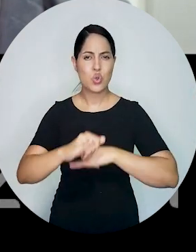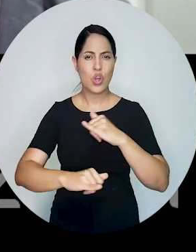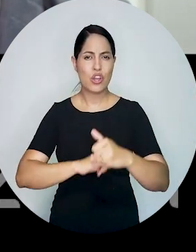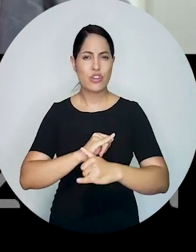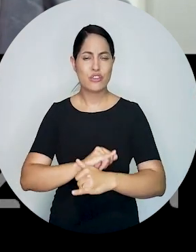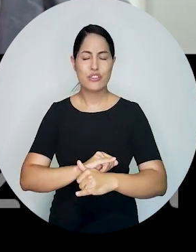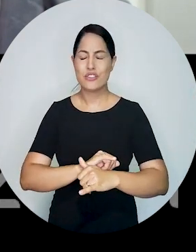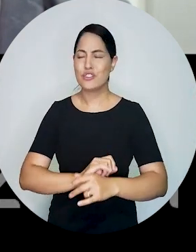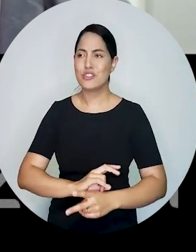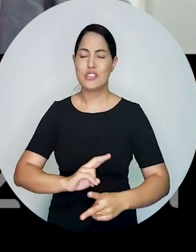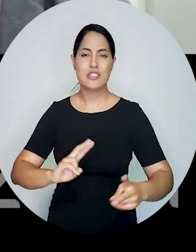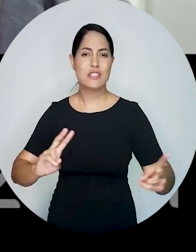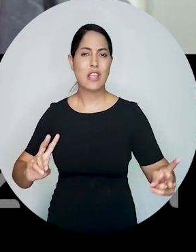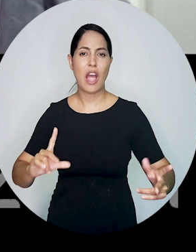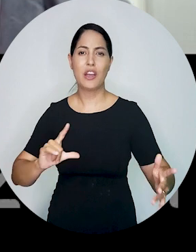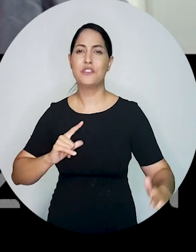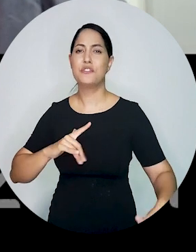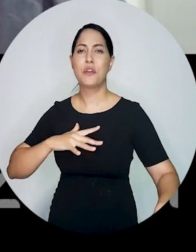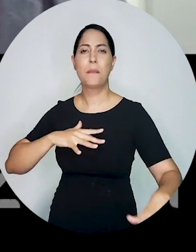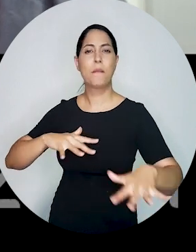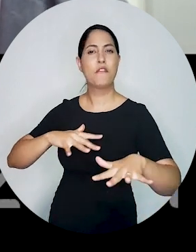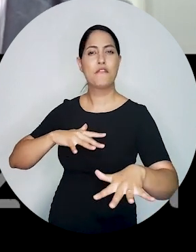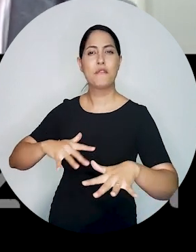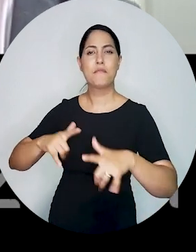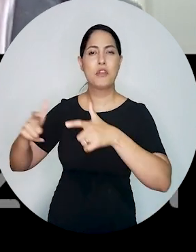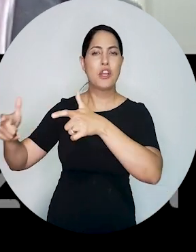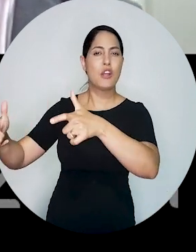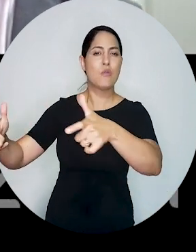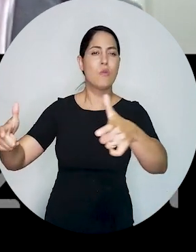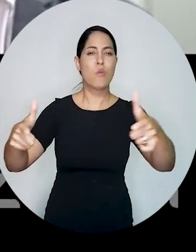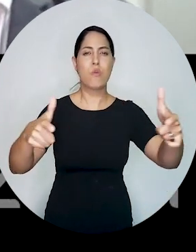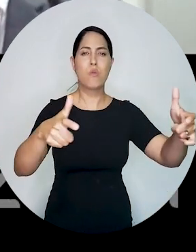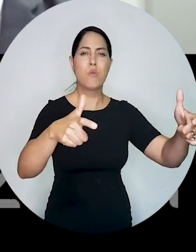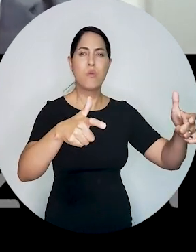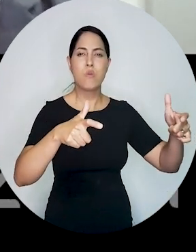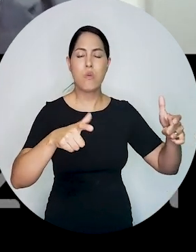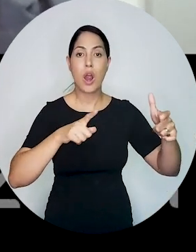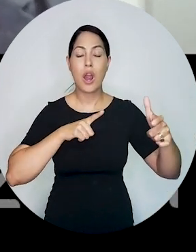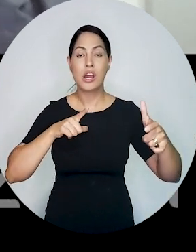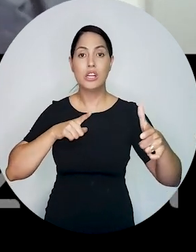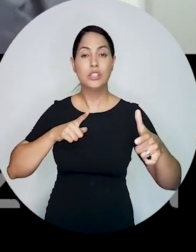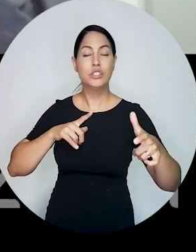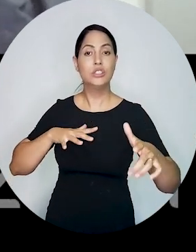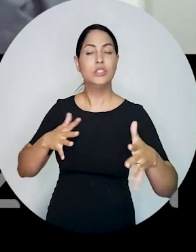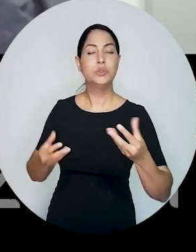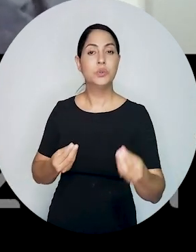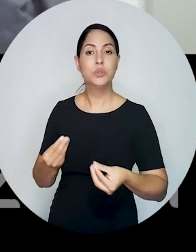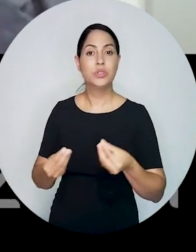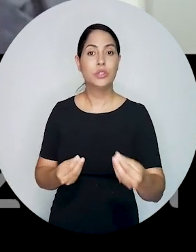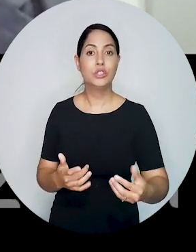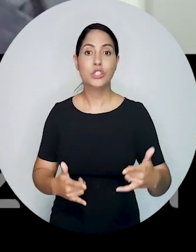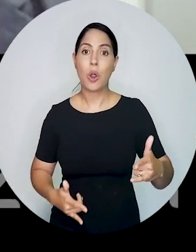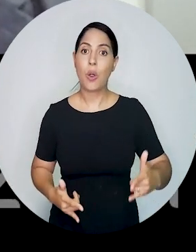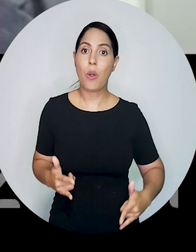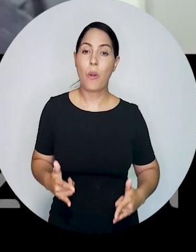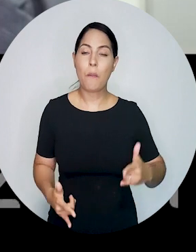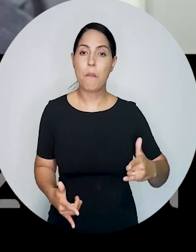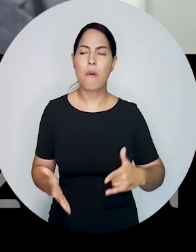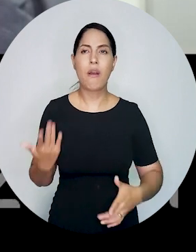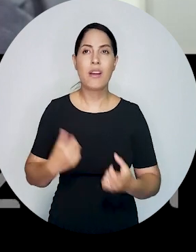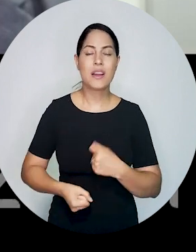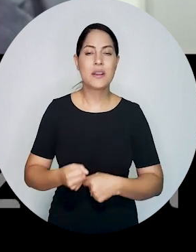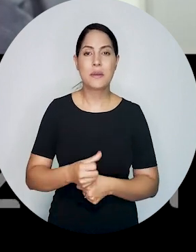um apelo para as coisas digitais, e eles ali se movimentavam nas espaçonaves, e tinha ali robô